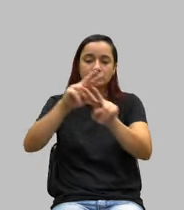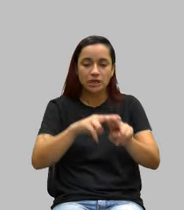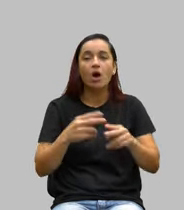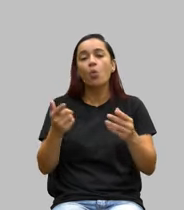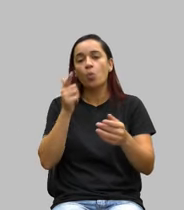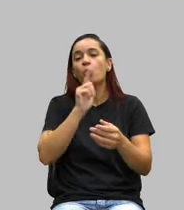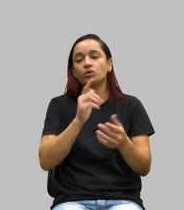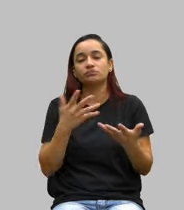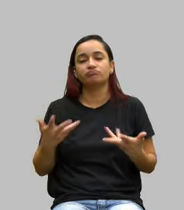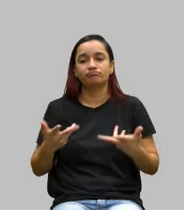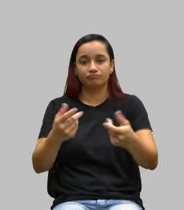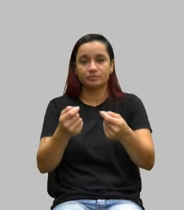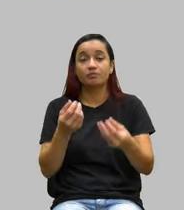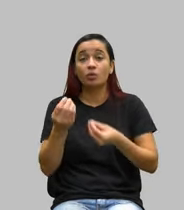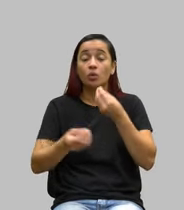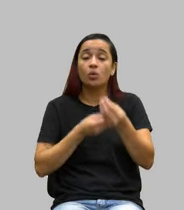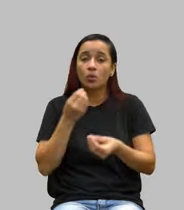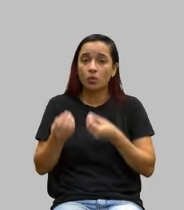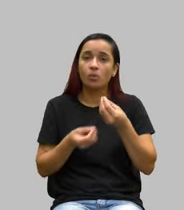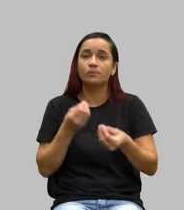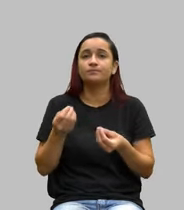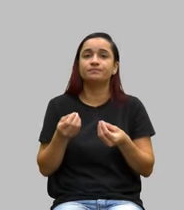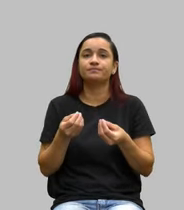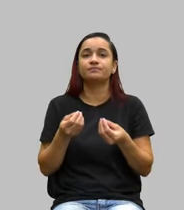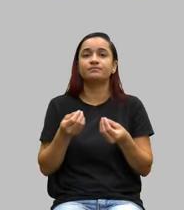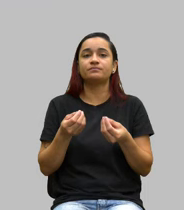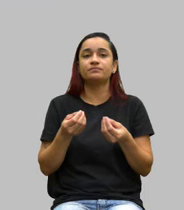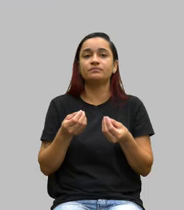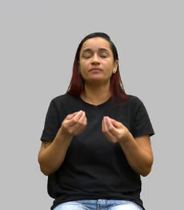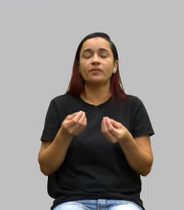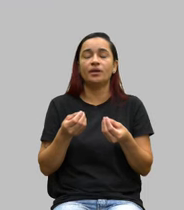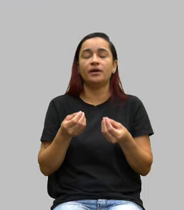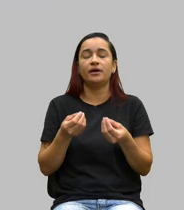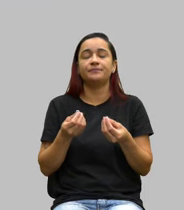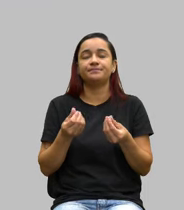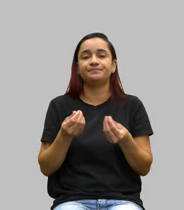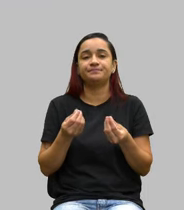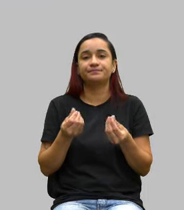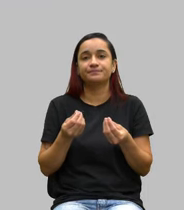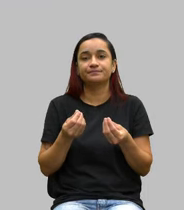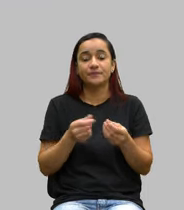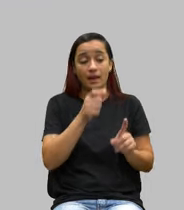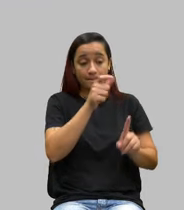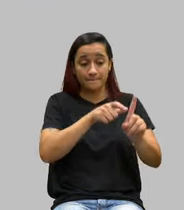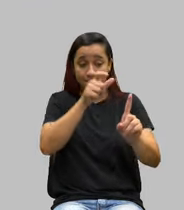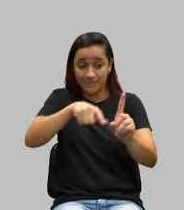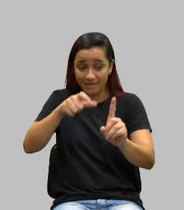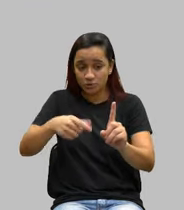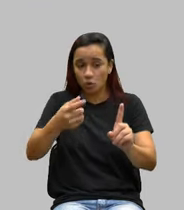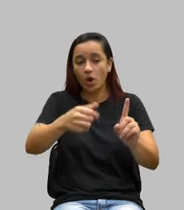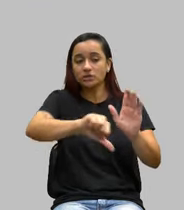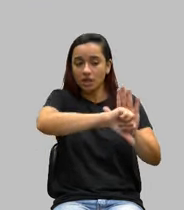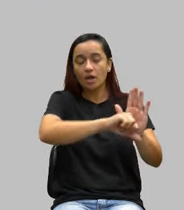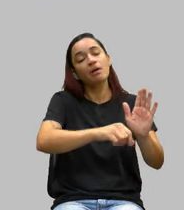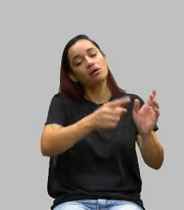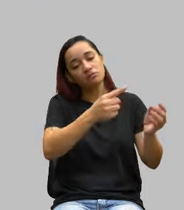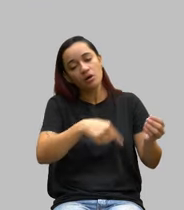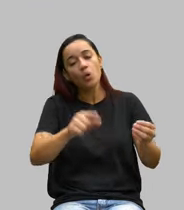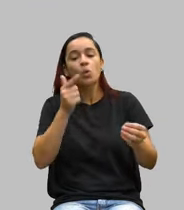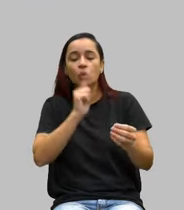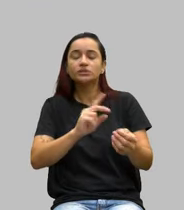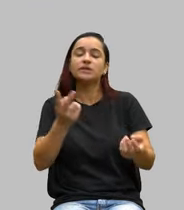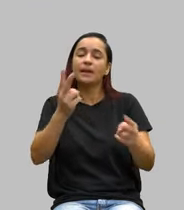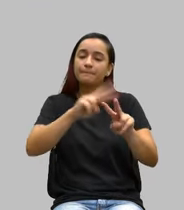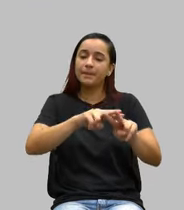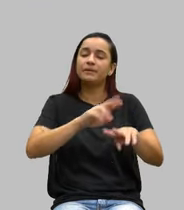forma para que esses eh apenados possam cumprir suas penas assim com mais